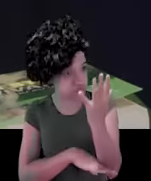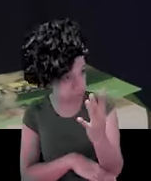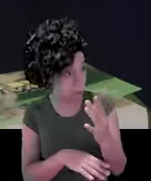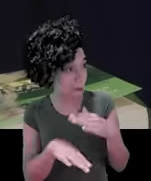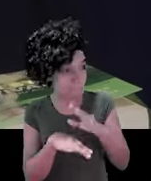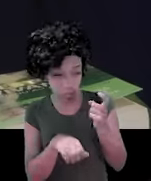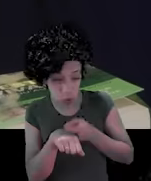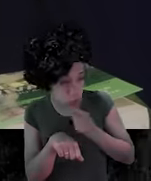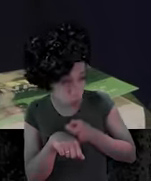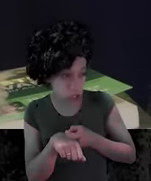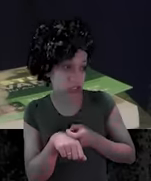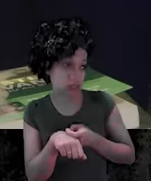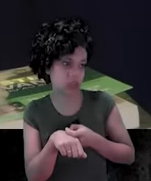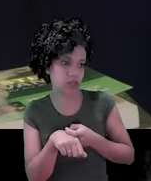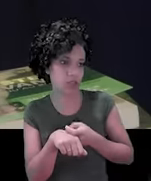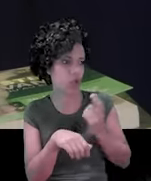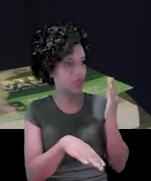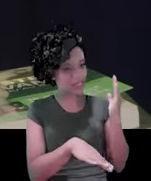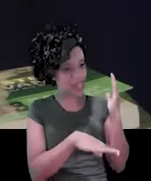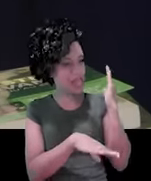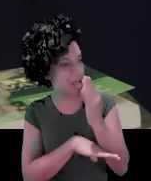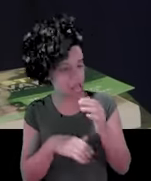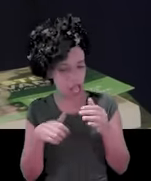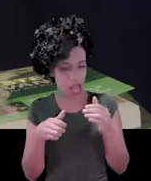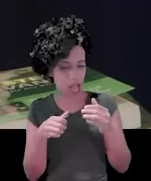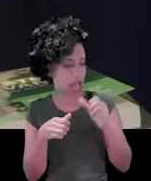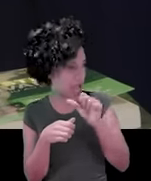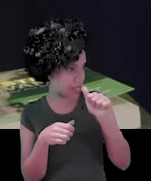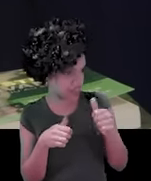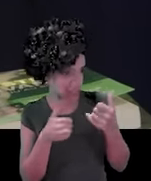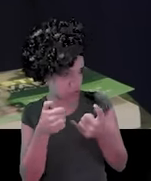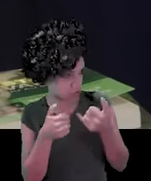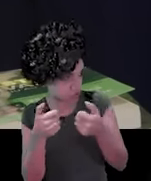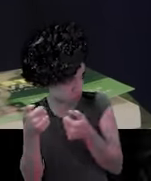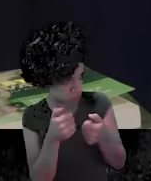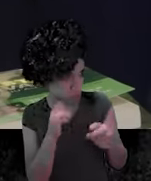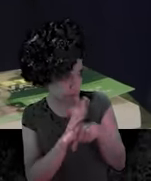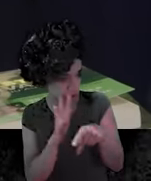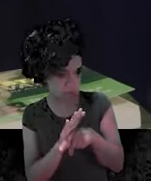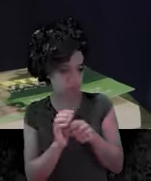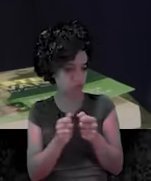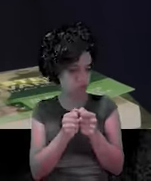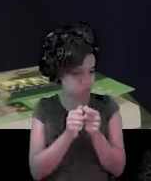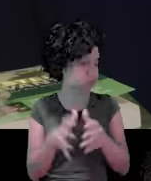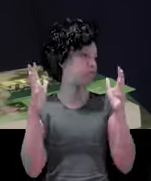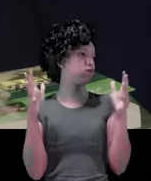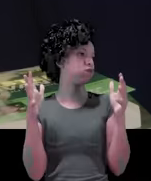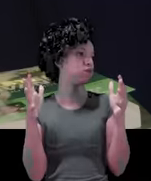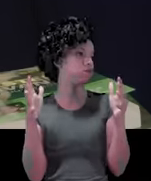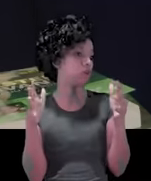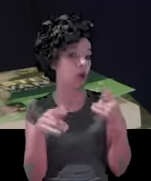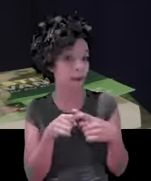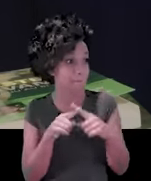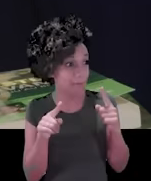densas mais duras na hora casa rasga-se rasgar o metal ele gera calor né E aí é na hora que vem explosão